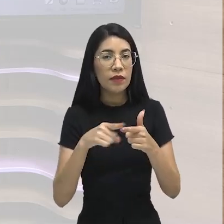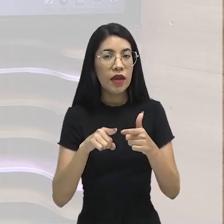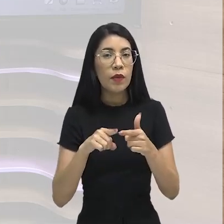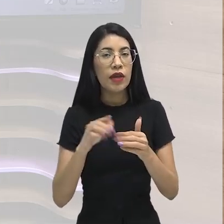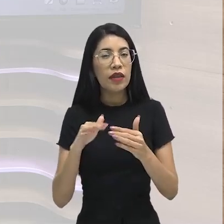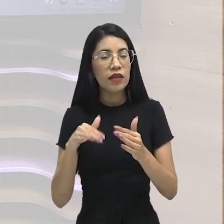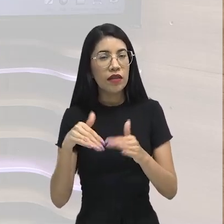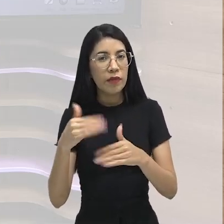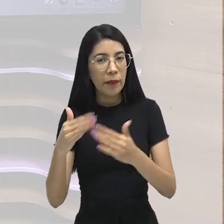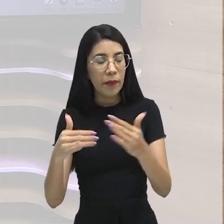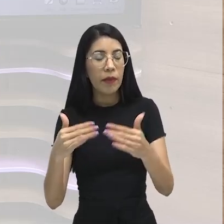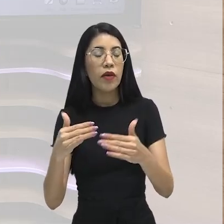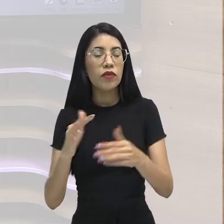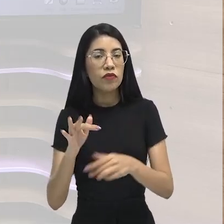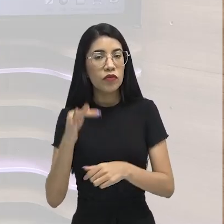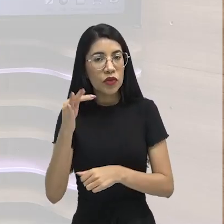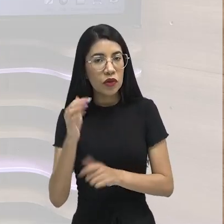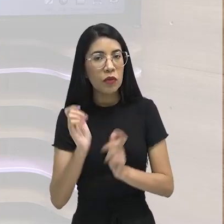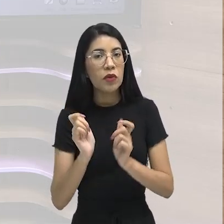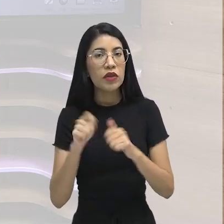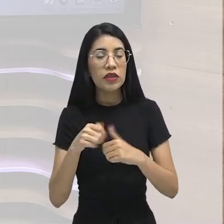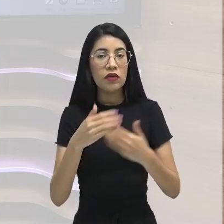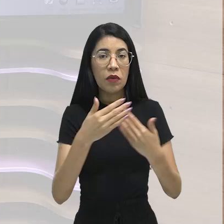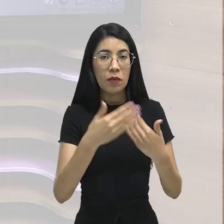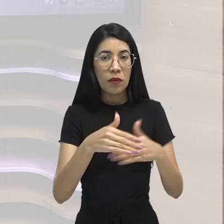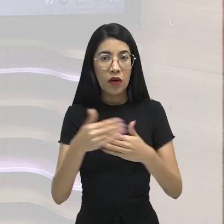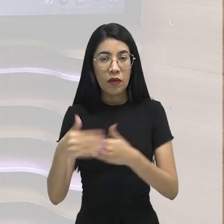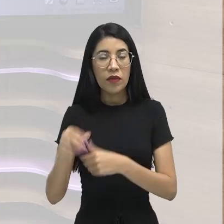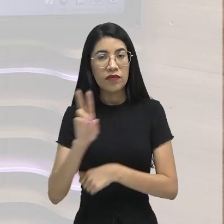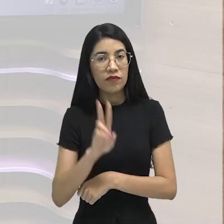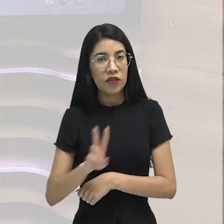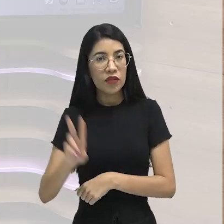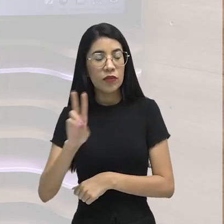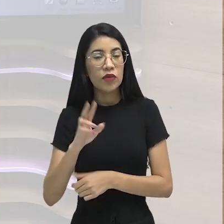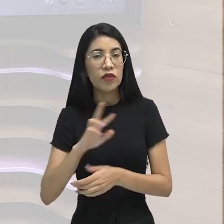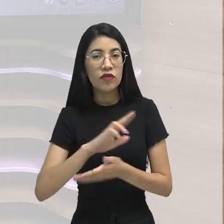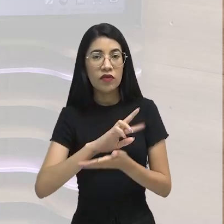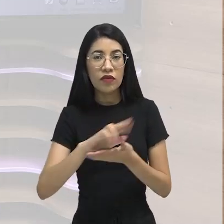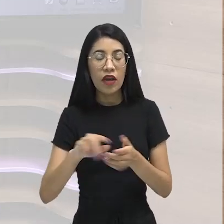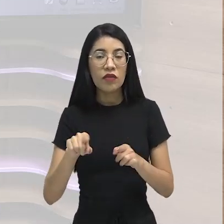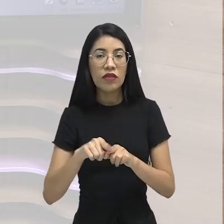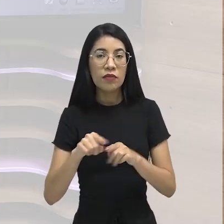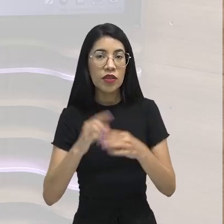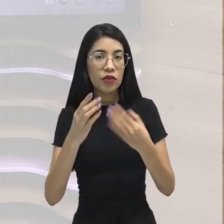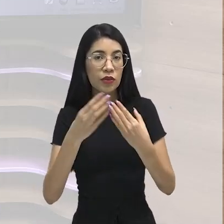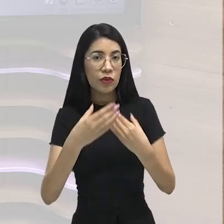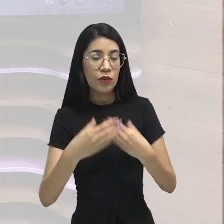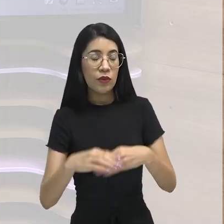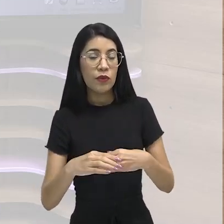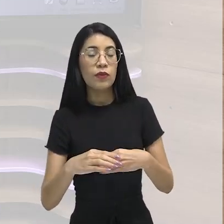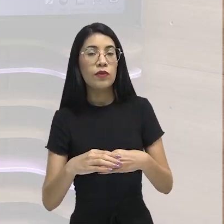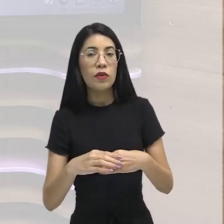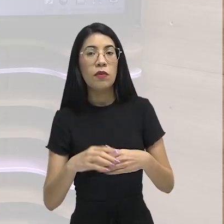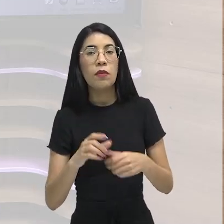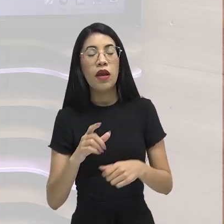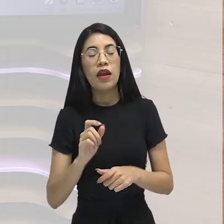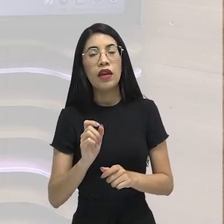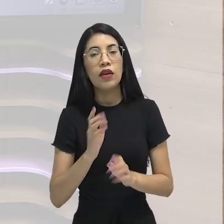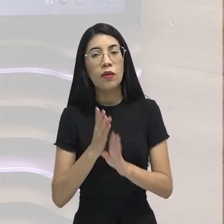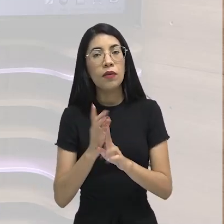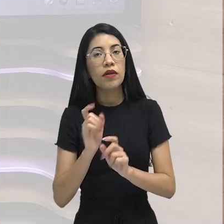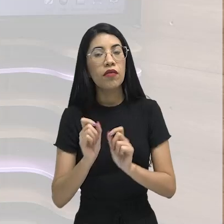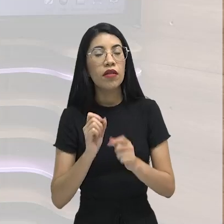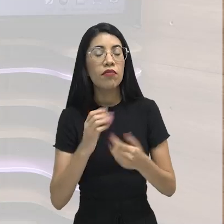daqui a algum tempo é possível que você vai fazer provas de vestibulares e concursos públicos, por exemplo, né? E essas